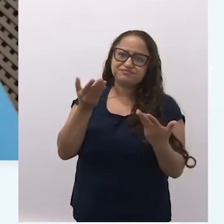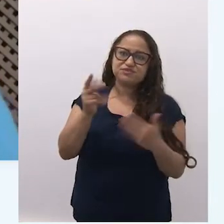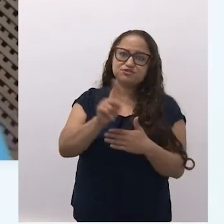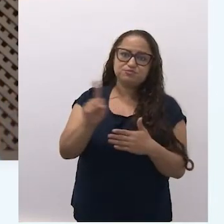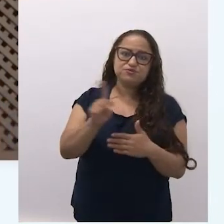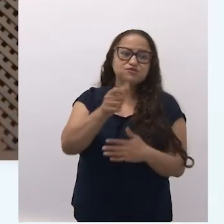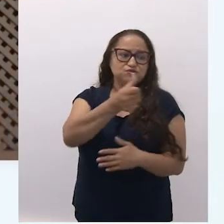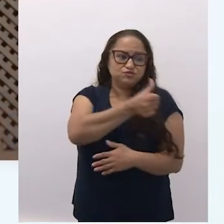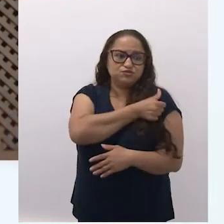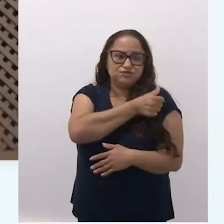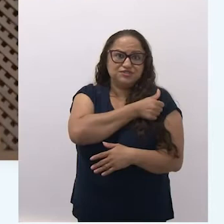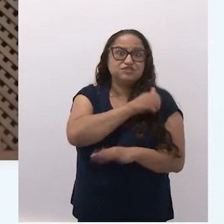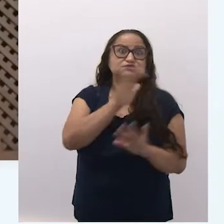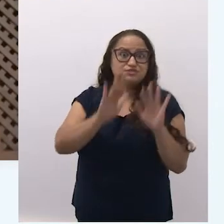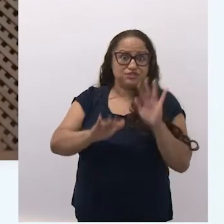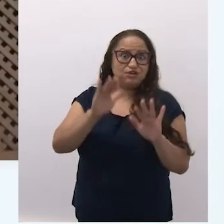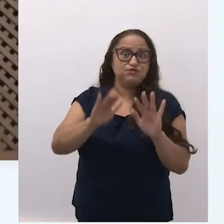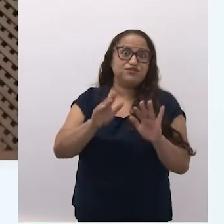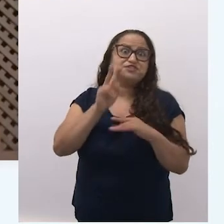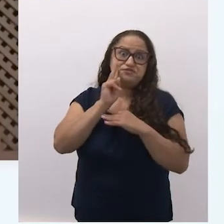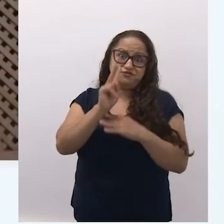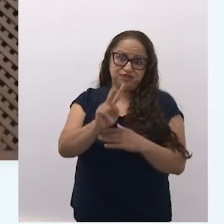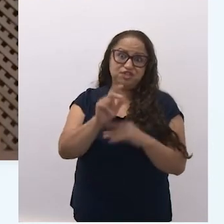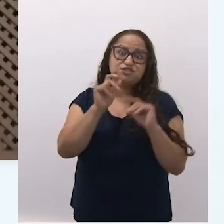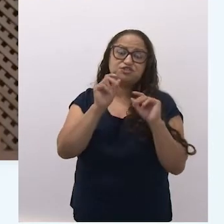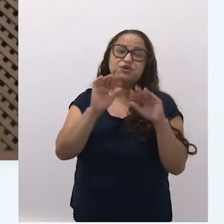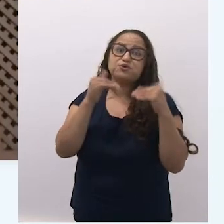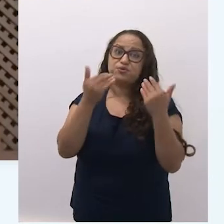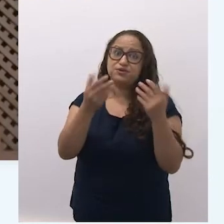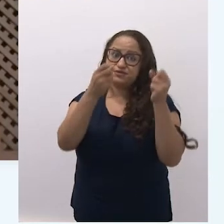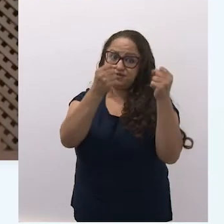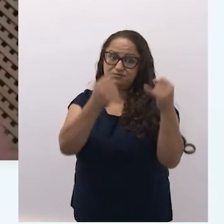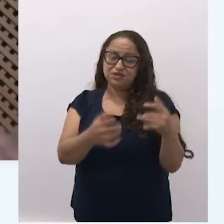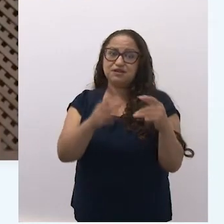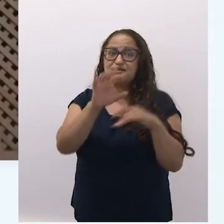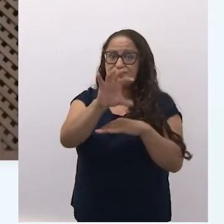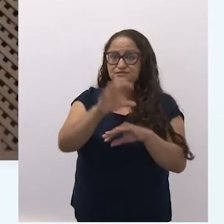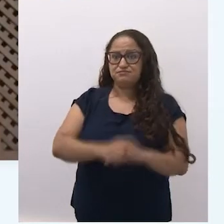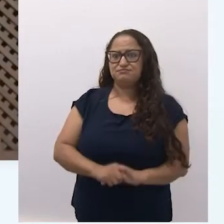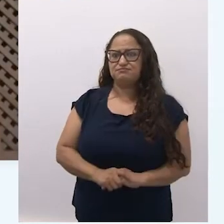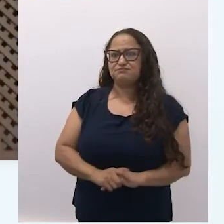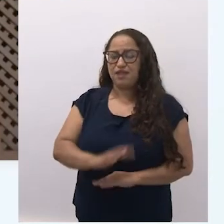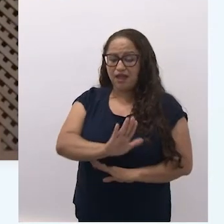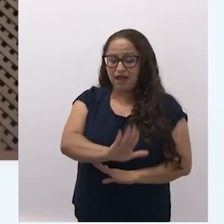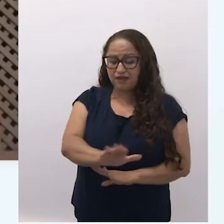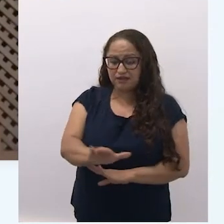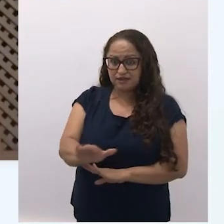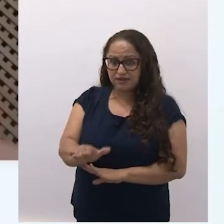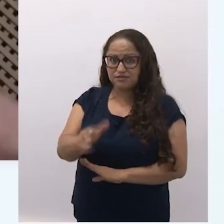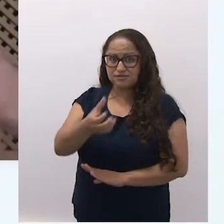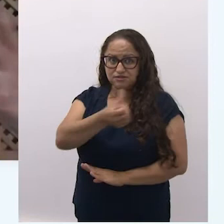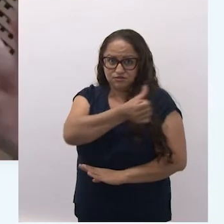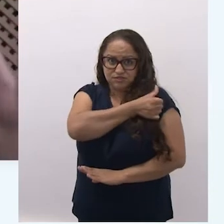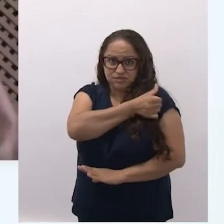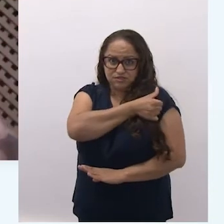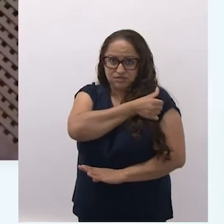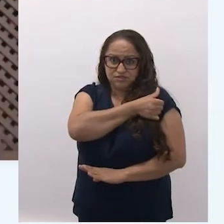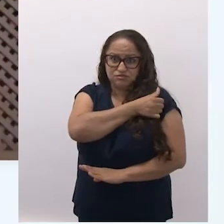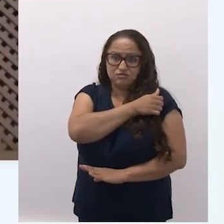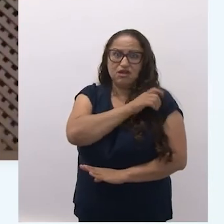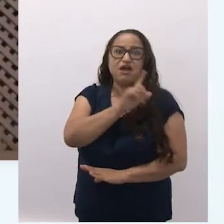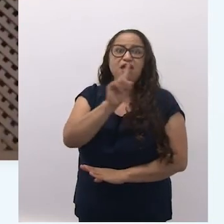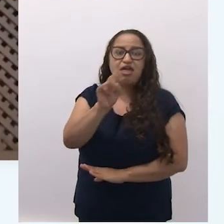do sexto ano talvez se identifiquem muito quando falar sobre isso. A criança do sexto ano é uma criança que